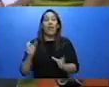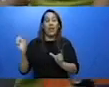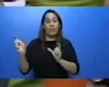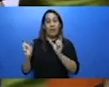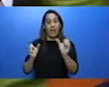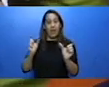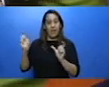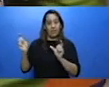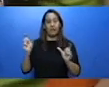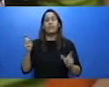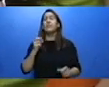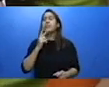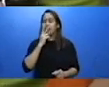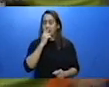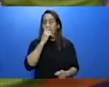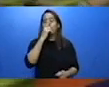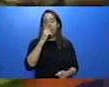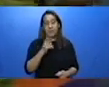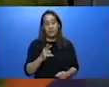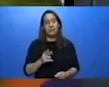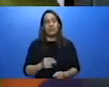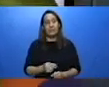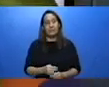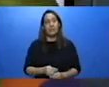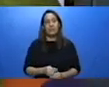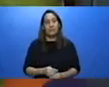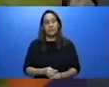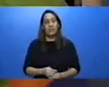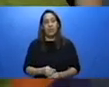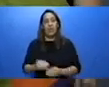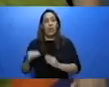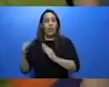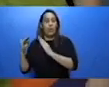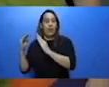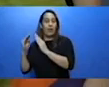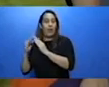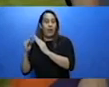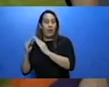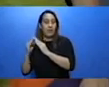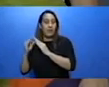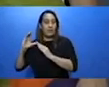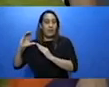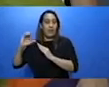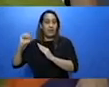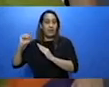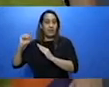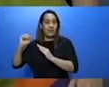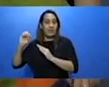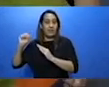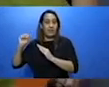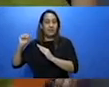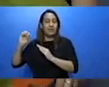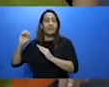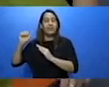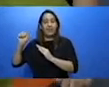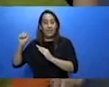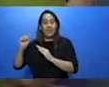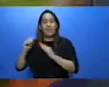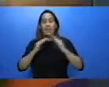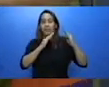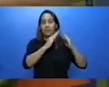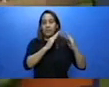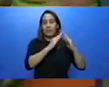Moradia é a mesma coisa que casa? A minha morada, eu falo, eu moro lá e falo o nome do